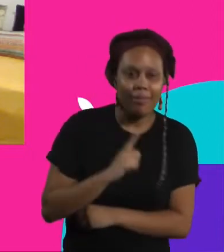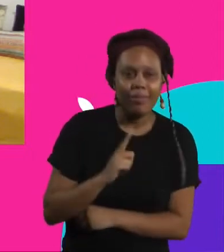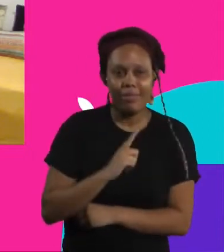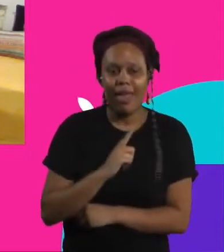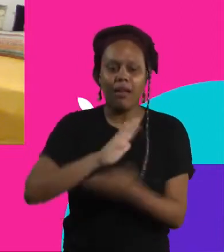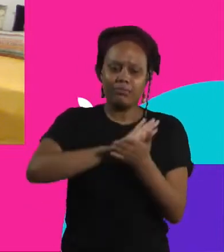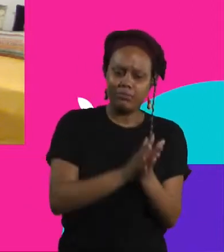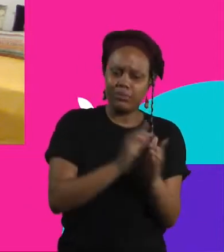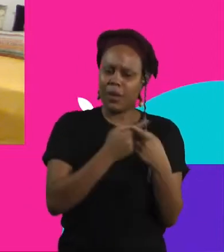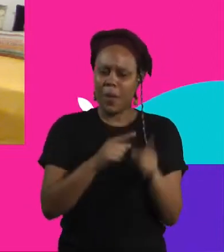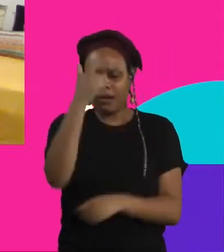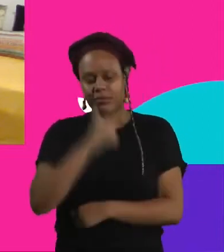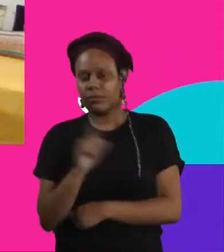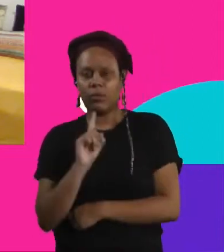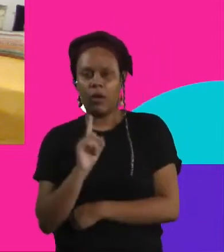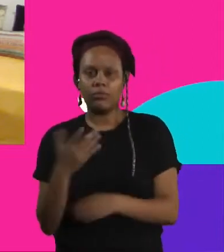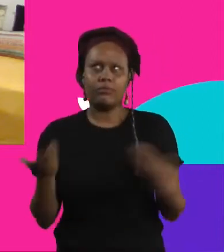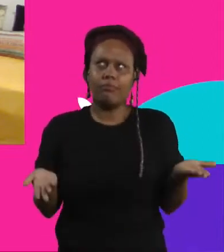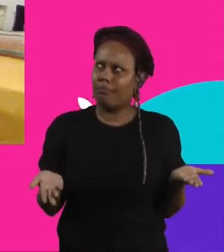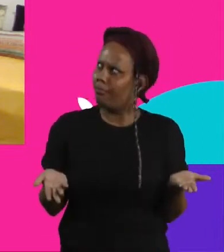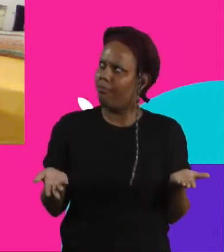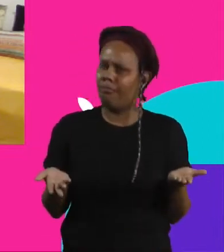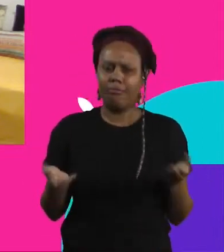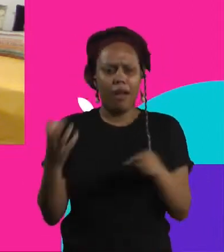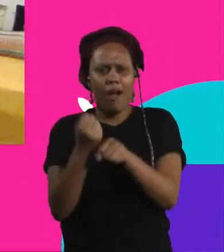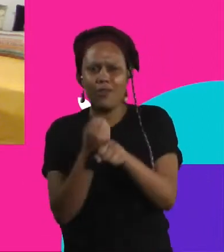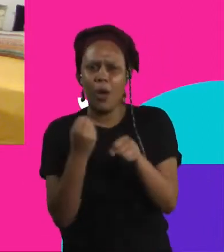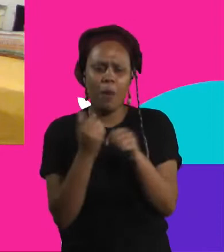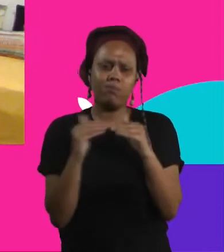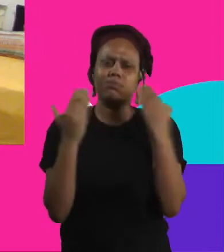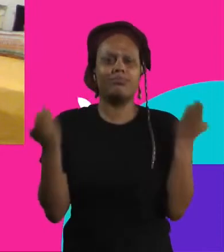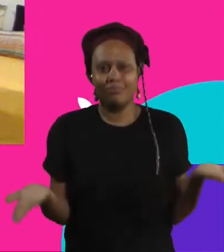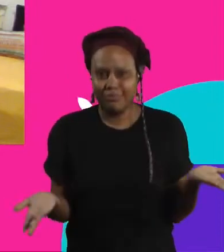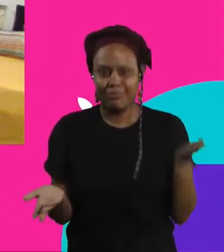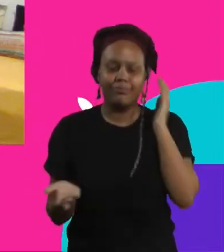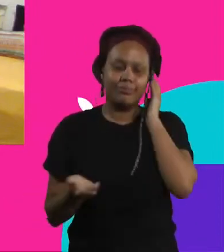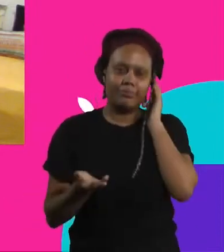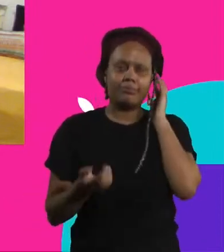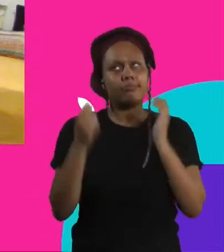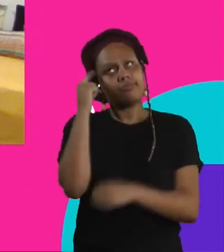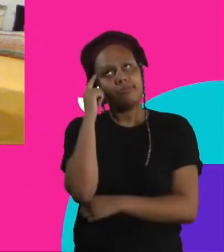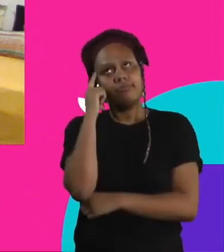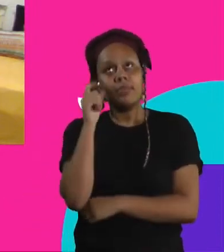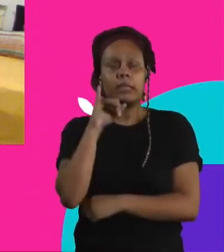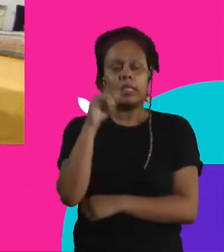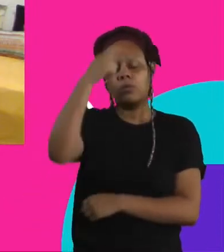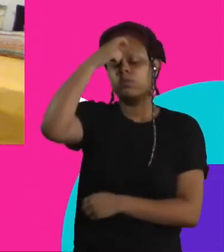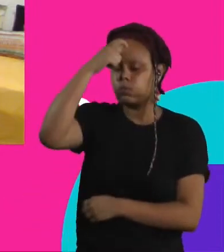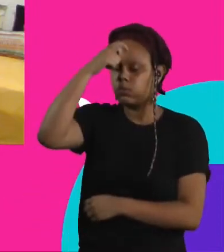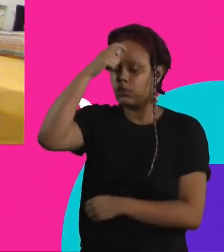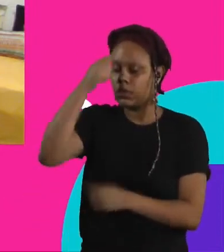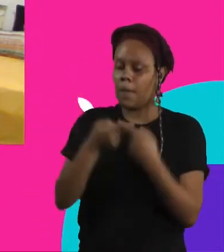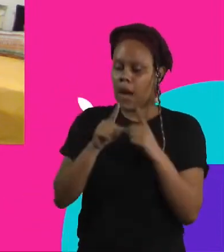eu. Né? Então, de fato, né, quando você está inconsciente, né, eu não me dou conta, porque também a partir do momento em que eu me dou conta, eu tenho que ter